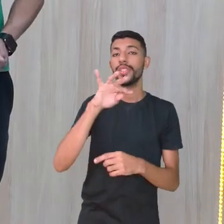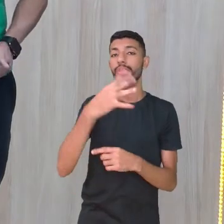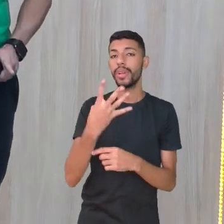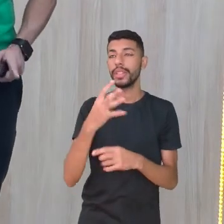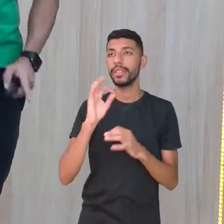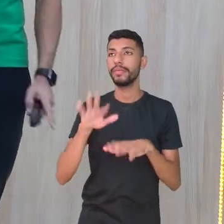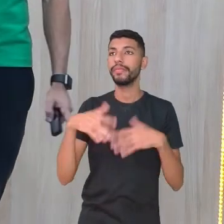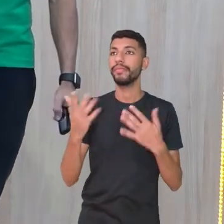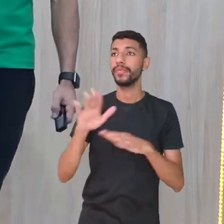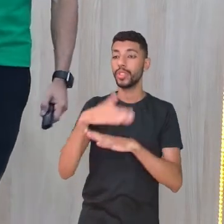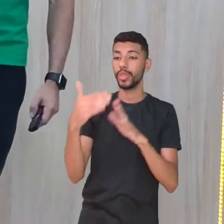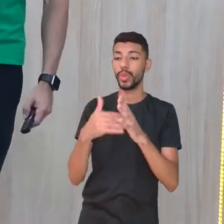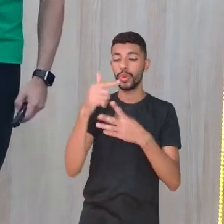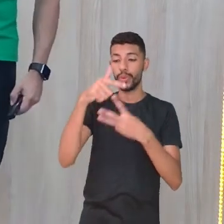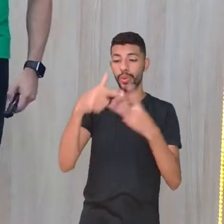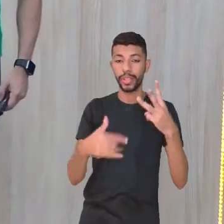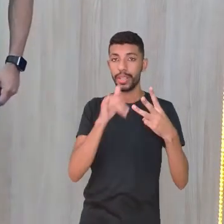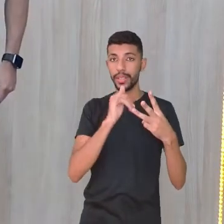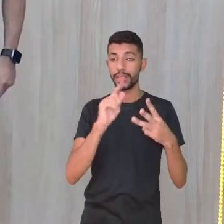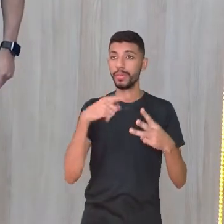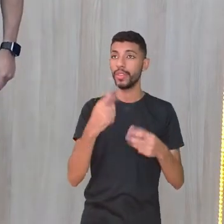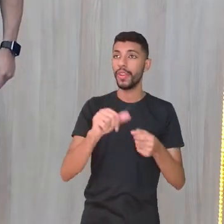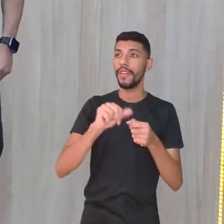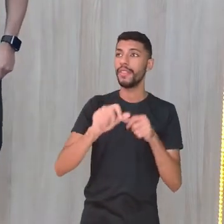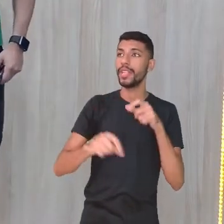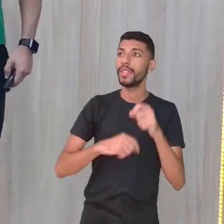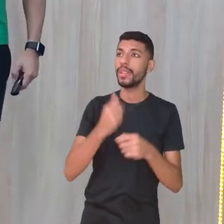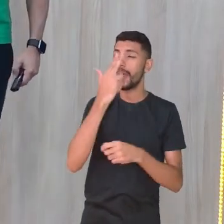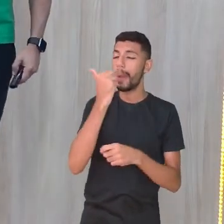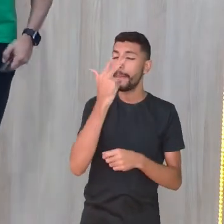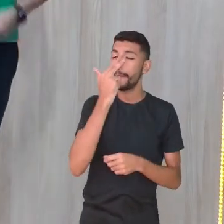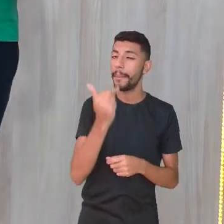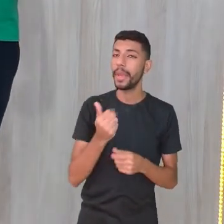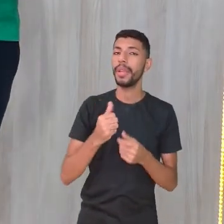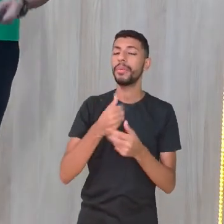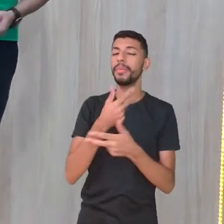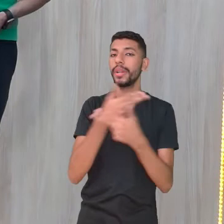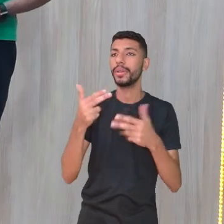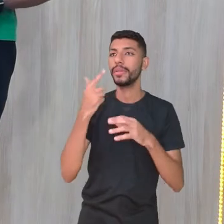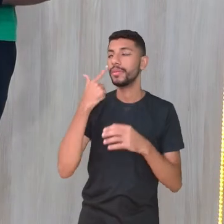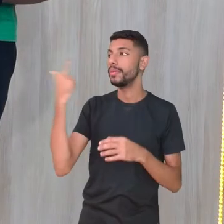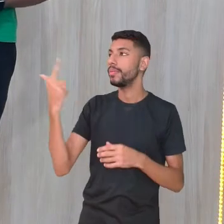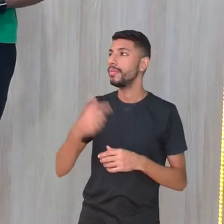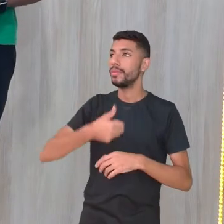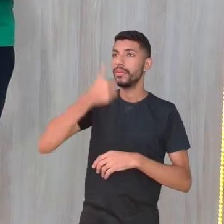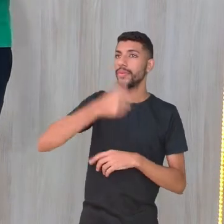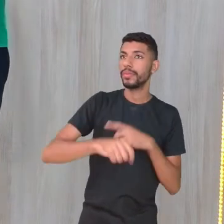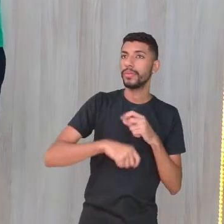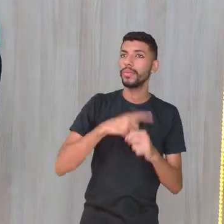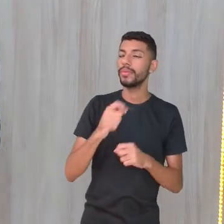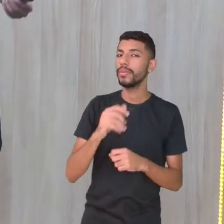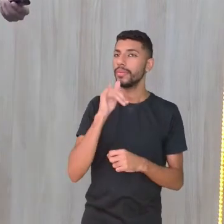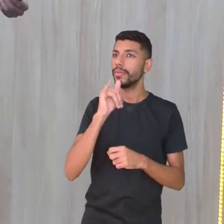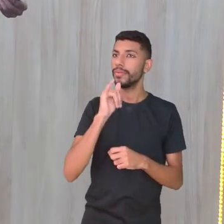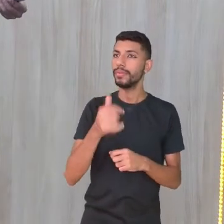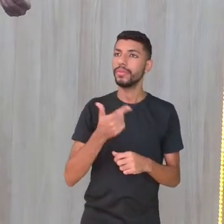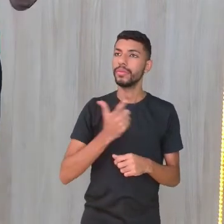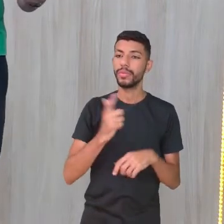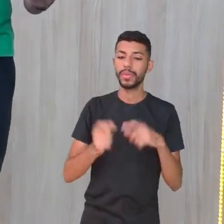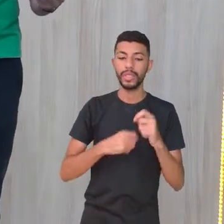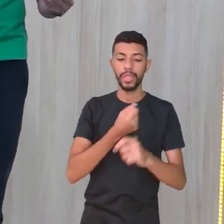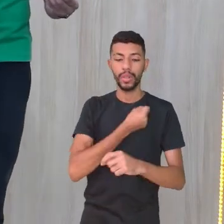casos da divisão, a gente fez a mesma coisa, tá? No primeiro caso, quando foi um número